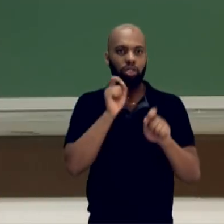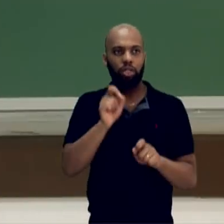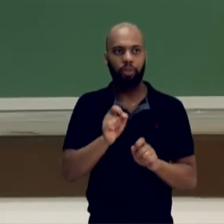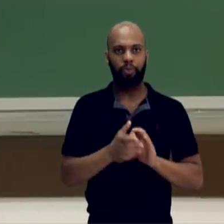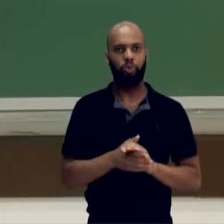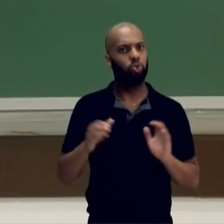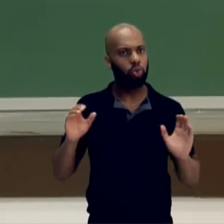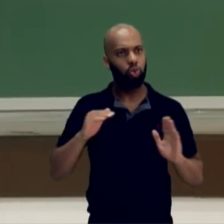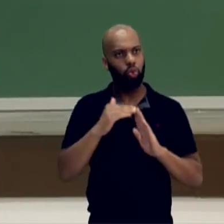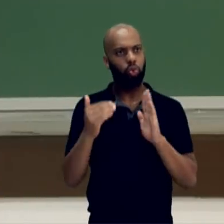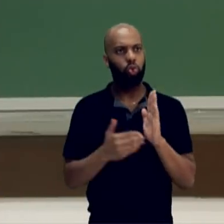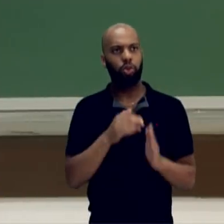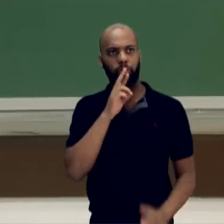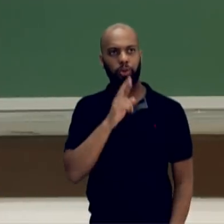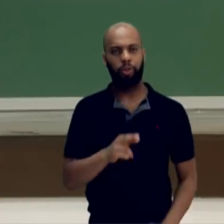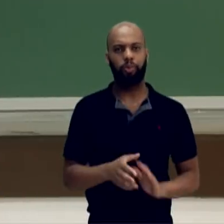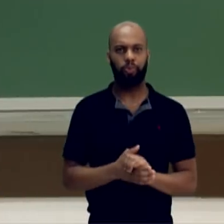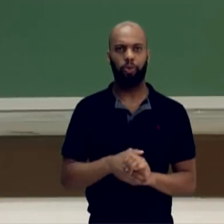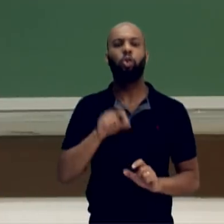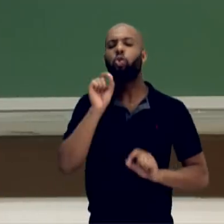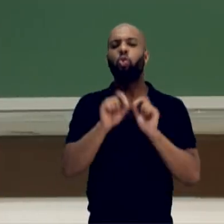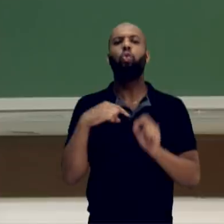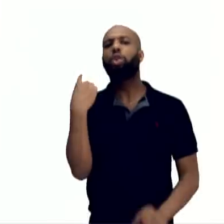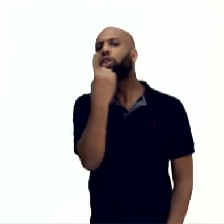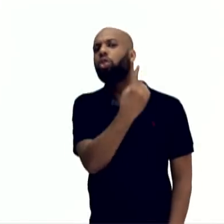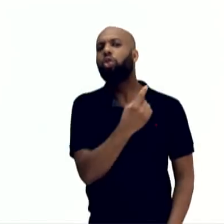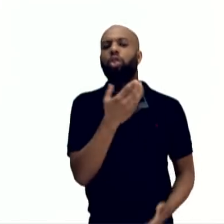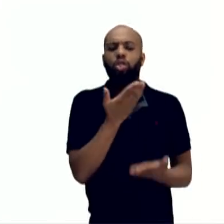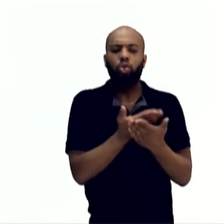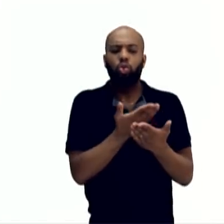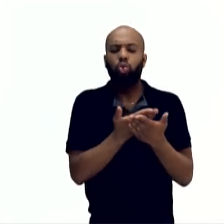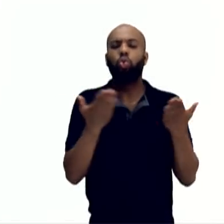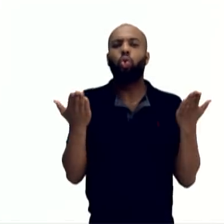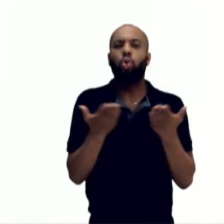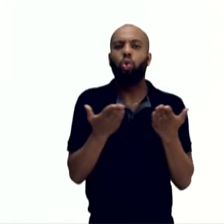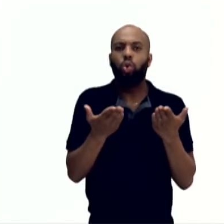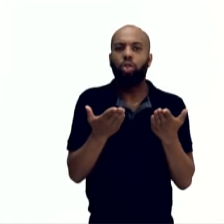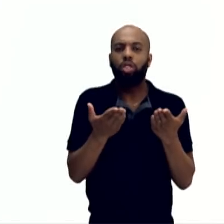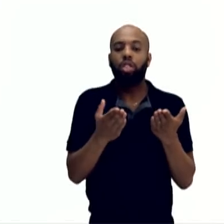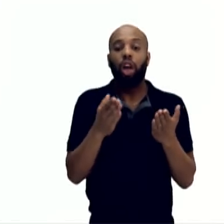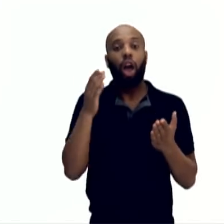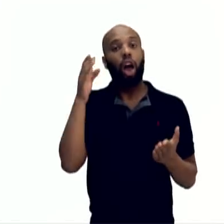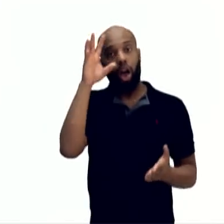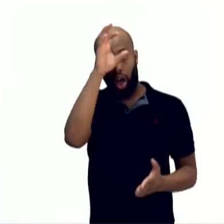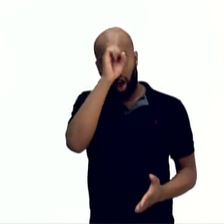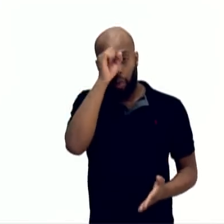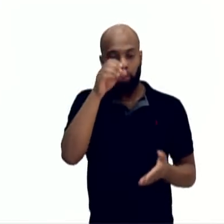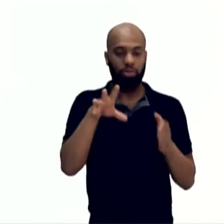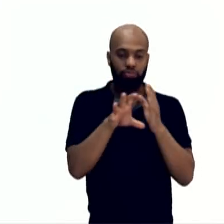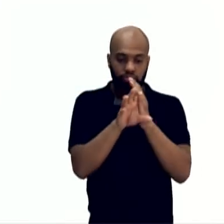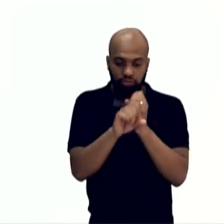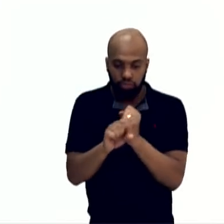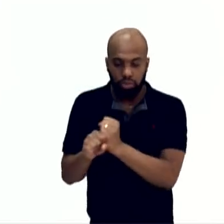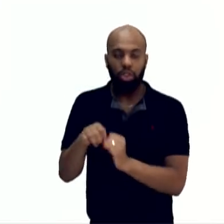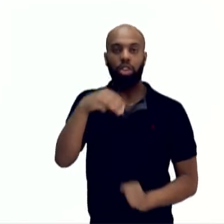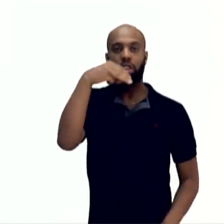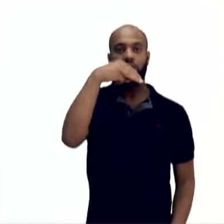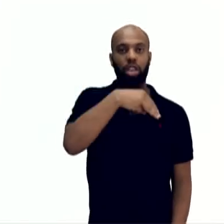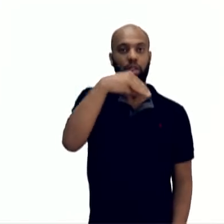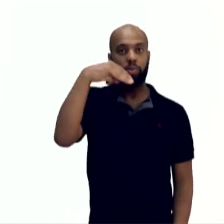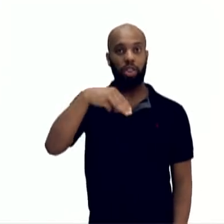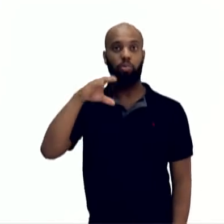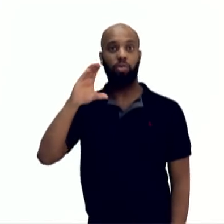isso. O que nós abordamos nessa aula? Nós aprendemos a calcular o MMC, né? O